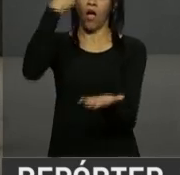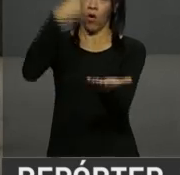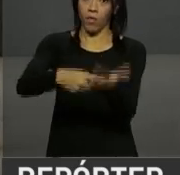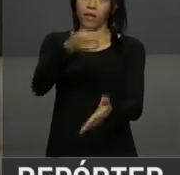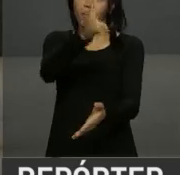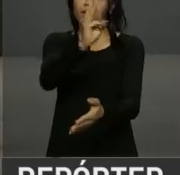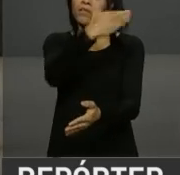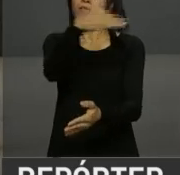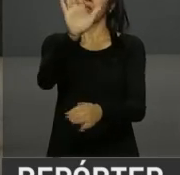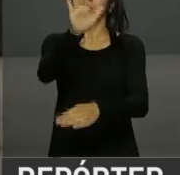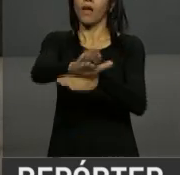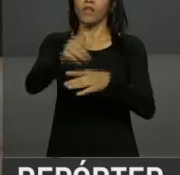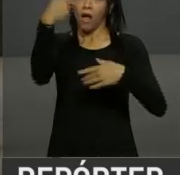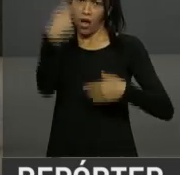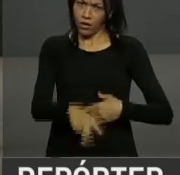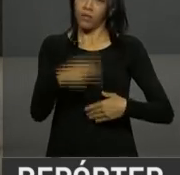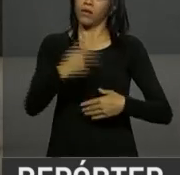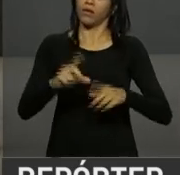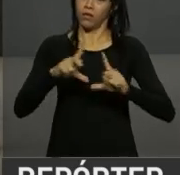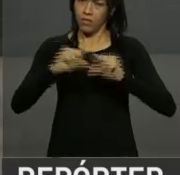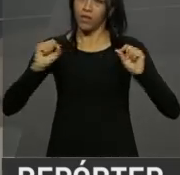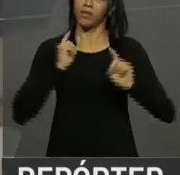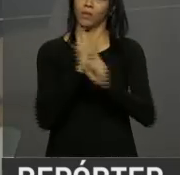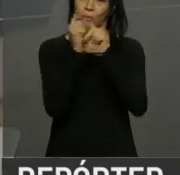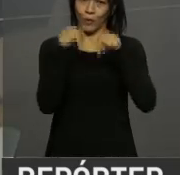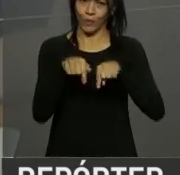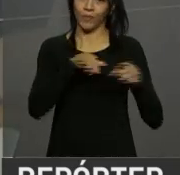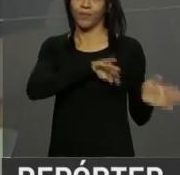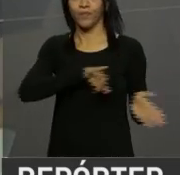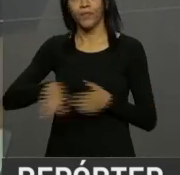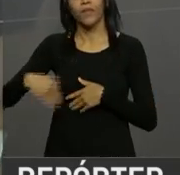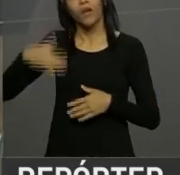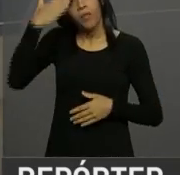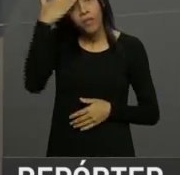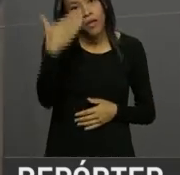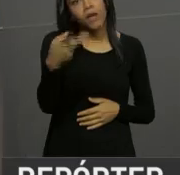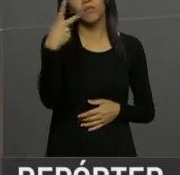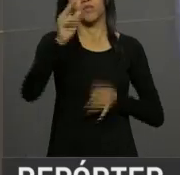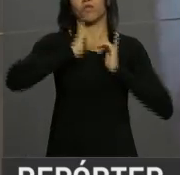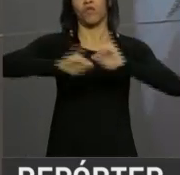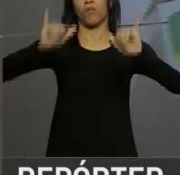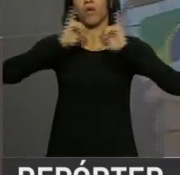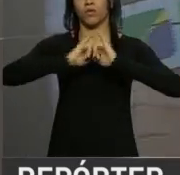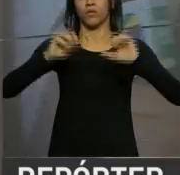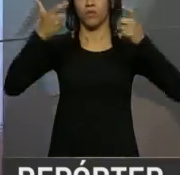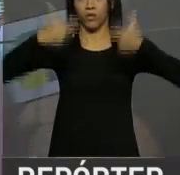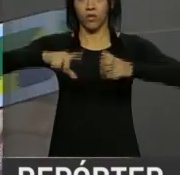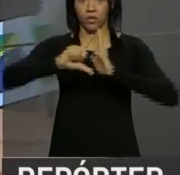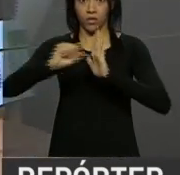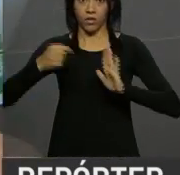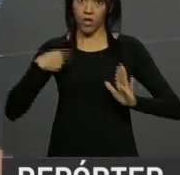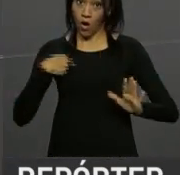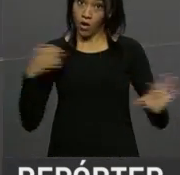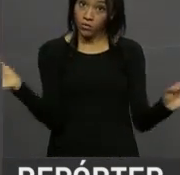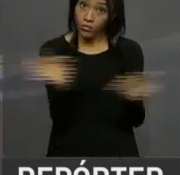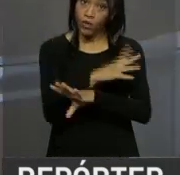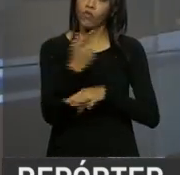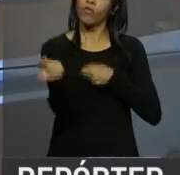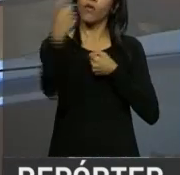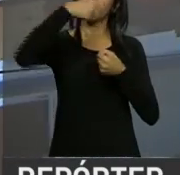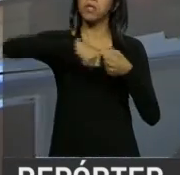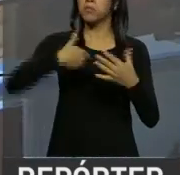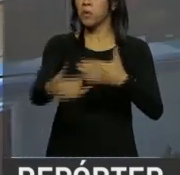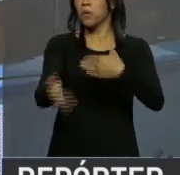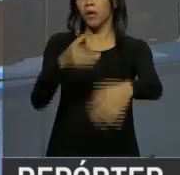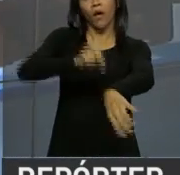Clube da Aeronáutica, aqui em Brasília. Jaime. João, muito obrigado com as informações ao vivo do Palácio do Planalto. Nós ficamos por aqui e voltamos a